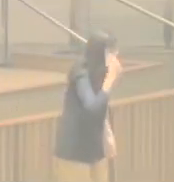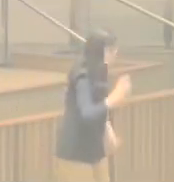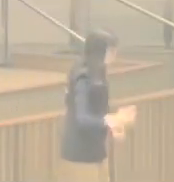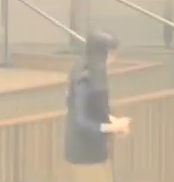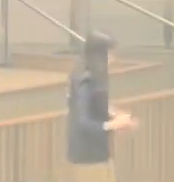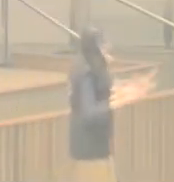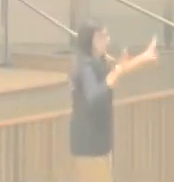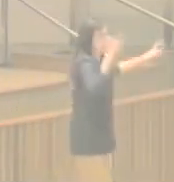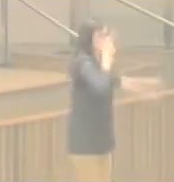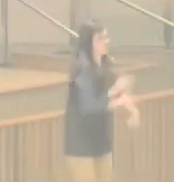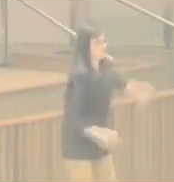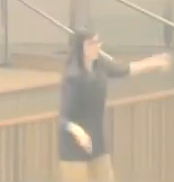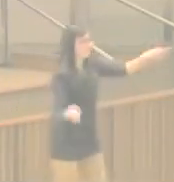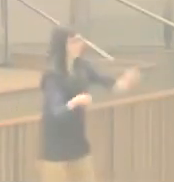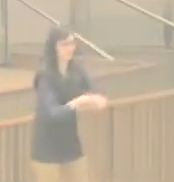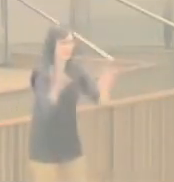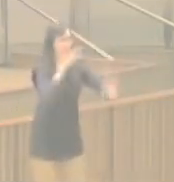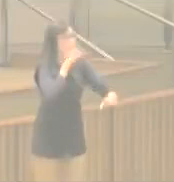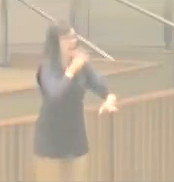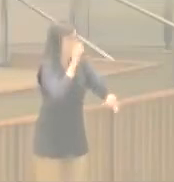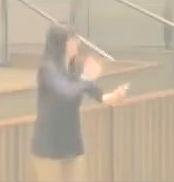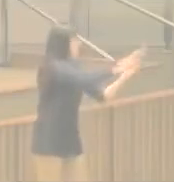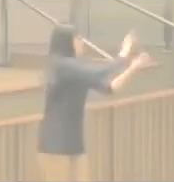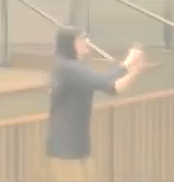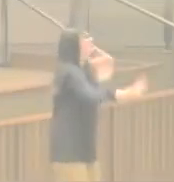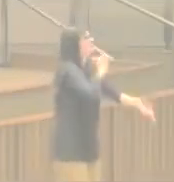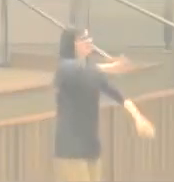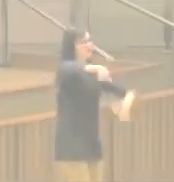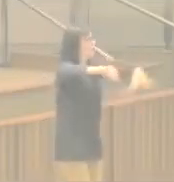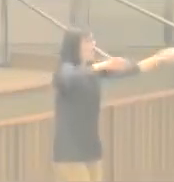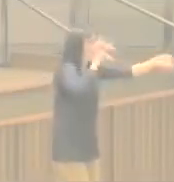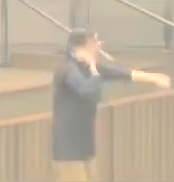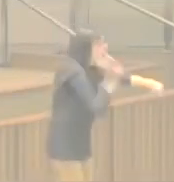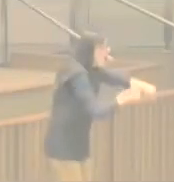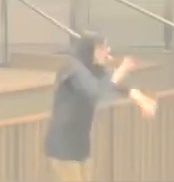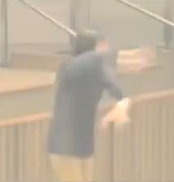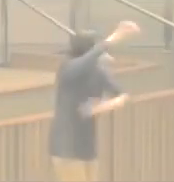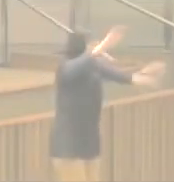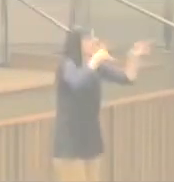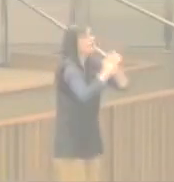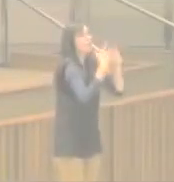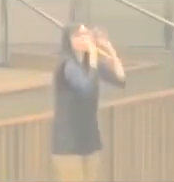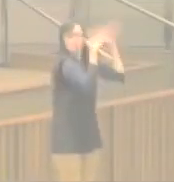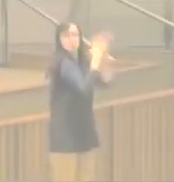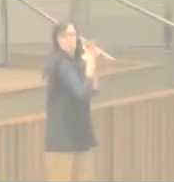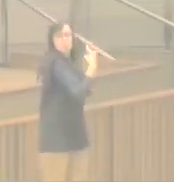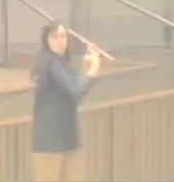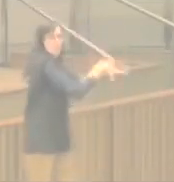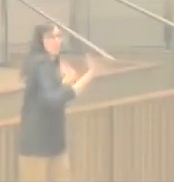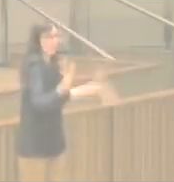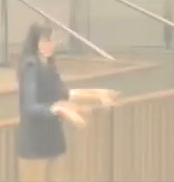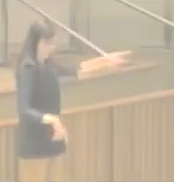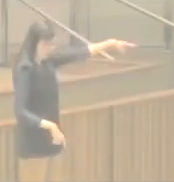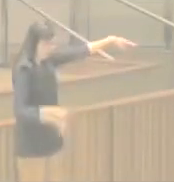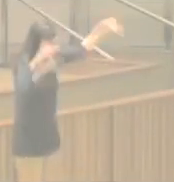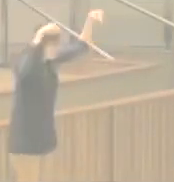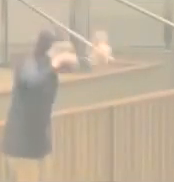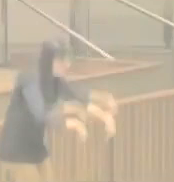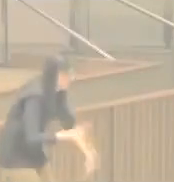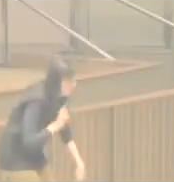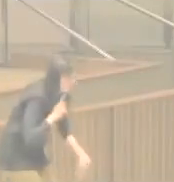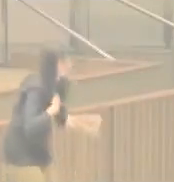ele a não ser limpar toda aquela cidade, porque ele nunca mais queria voltar para aquela